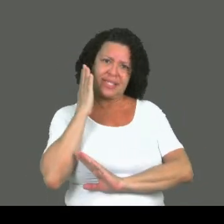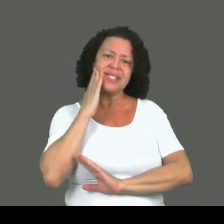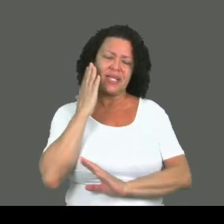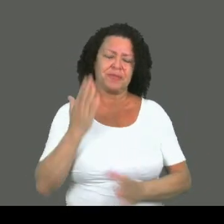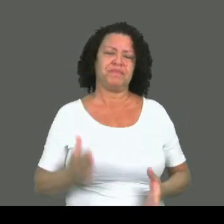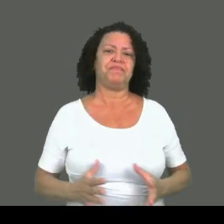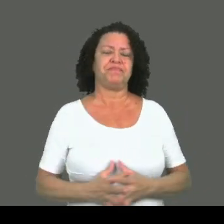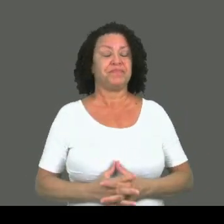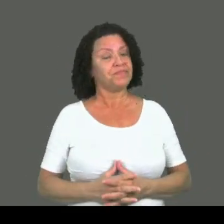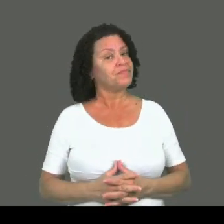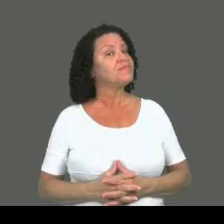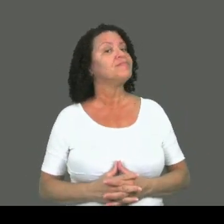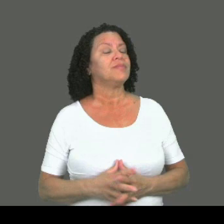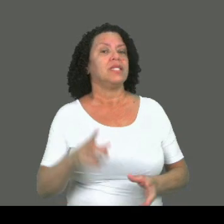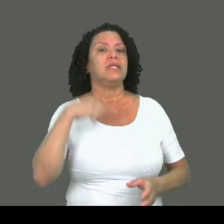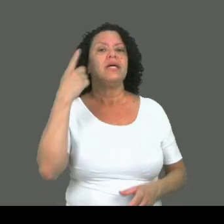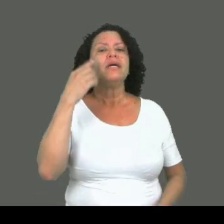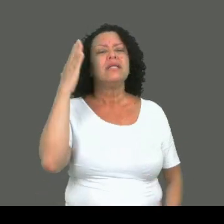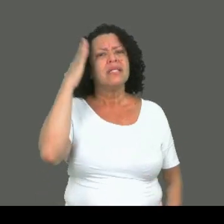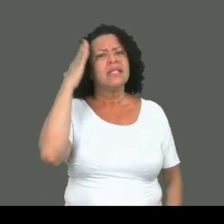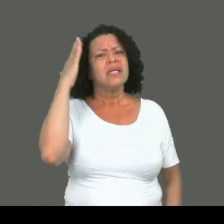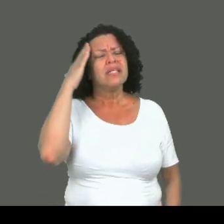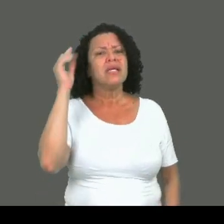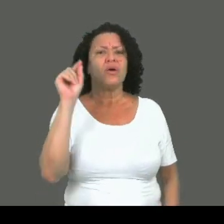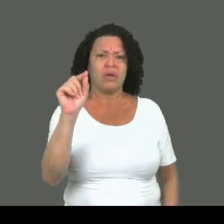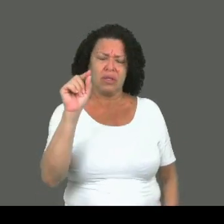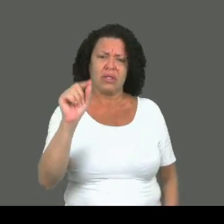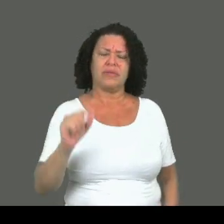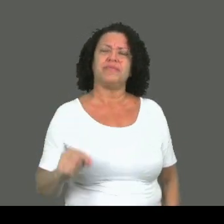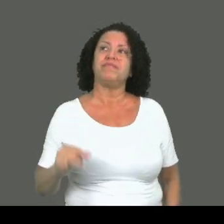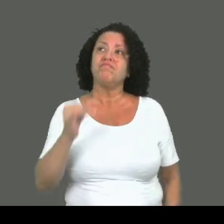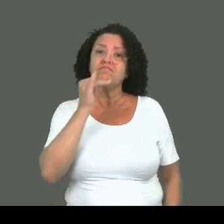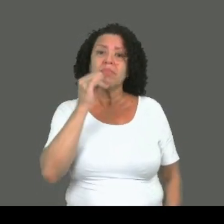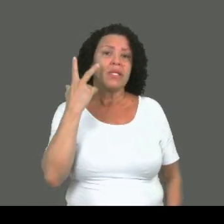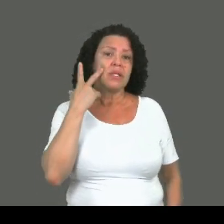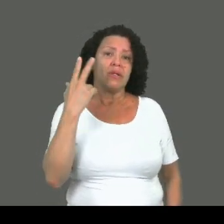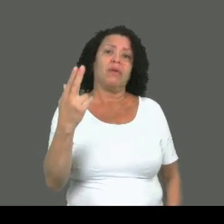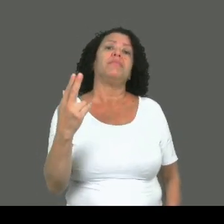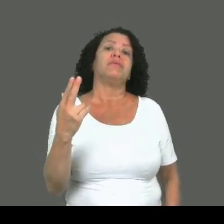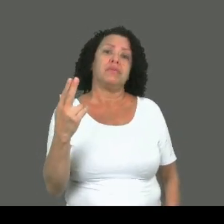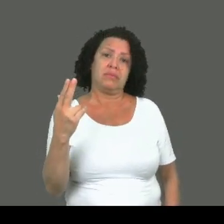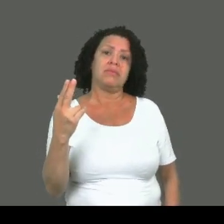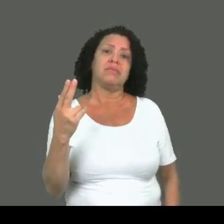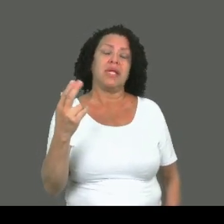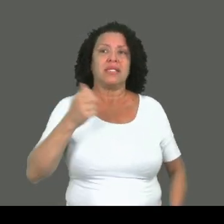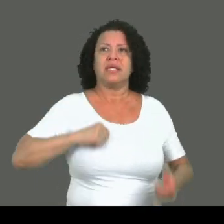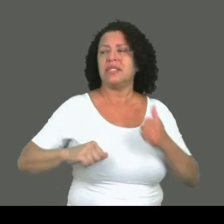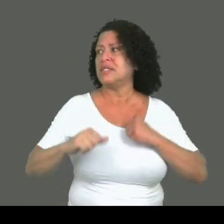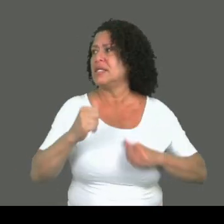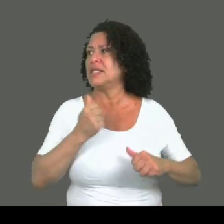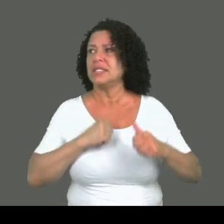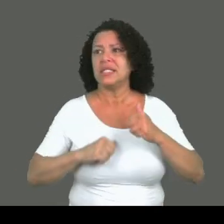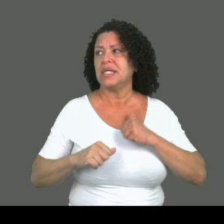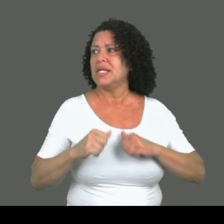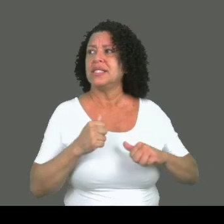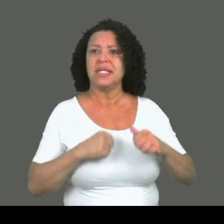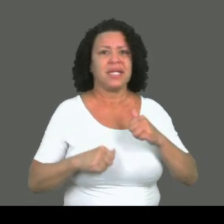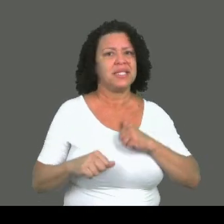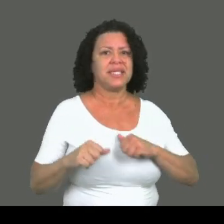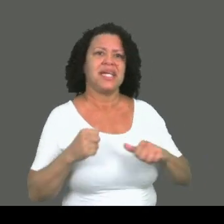ok, entendemos que seja normal, então, ter ansiedade devido ao